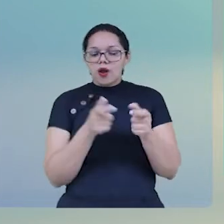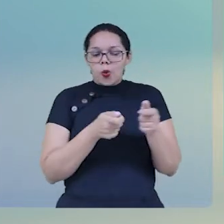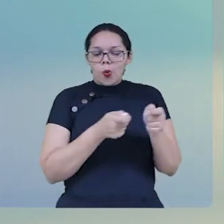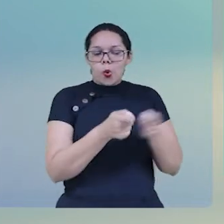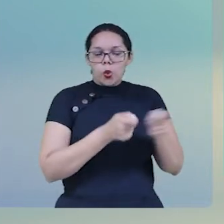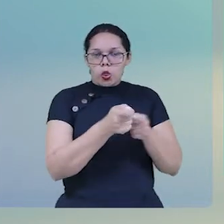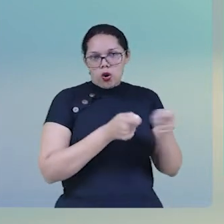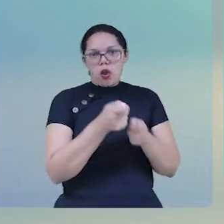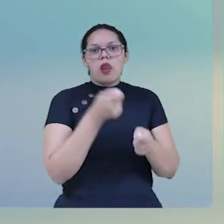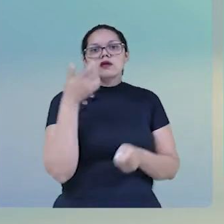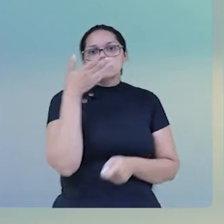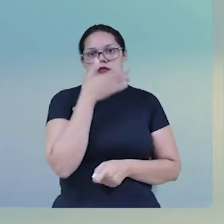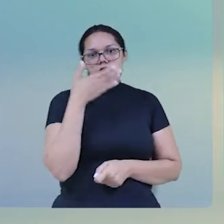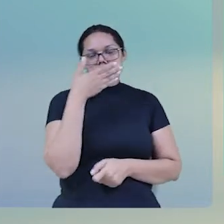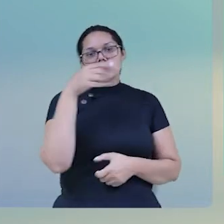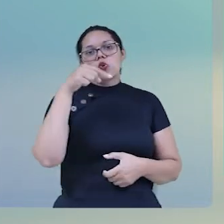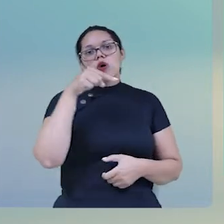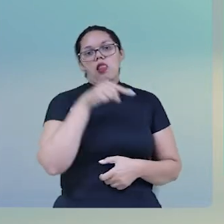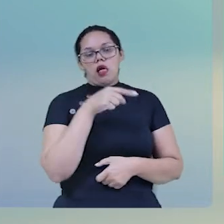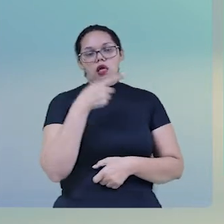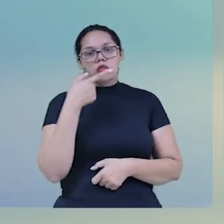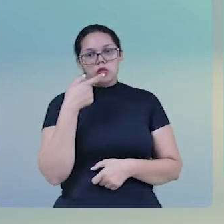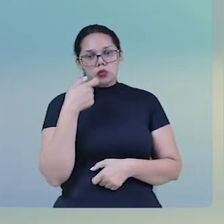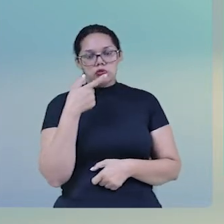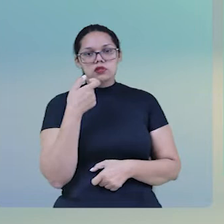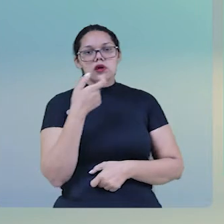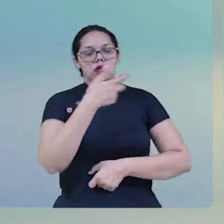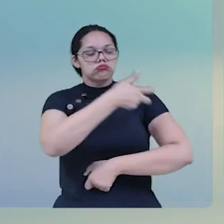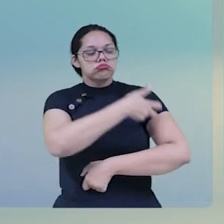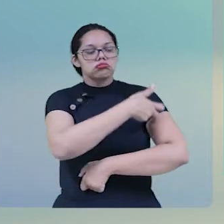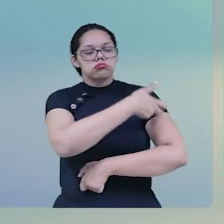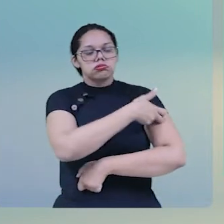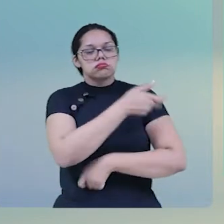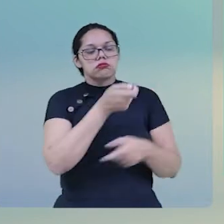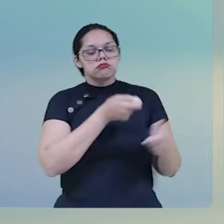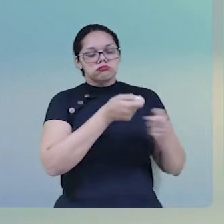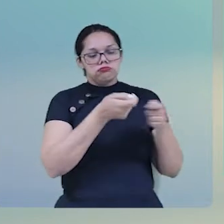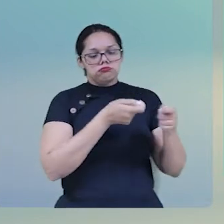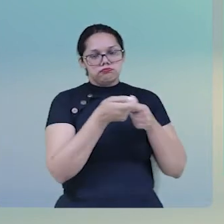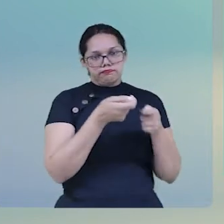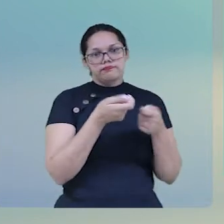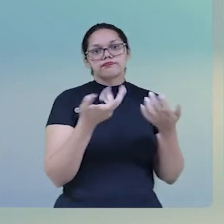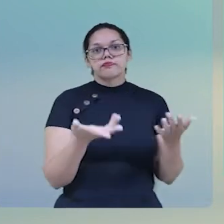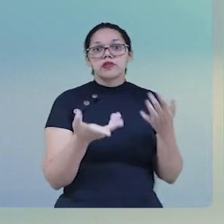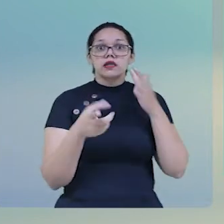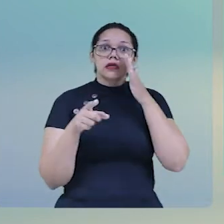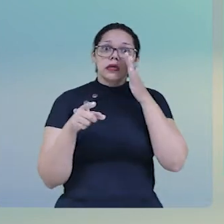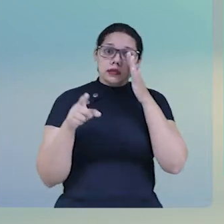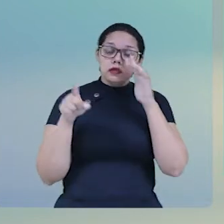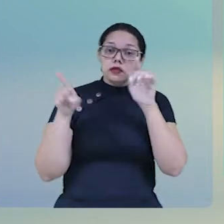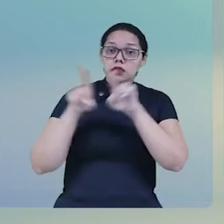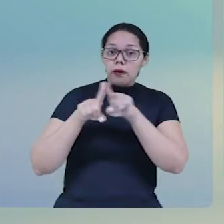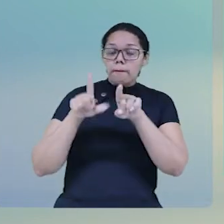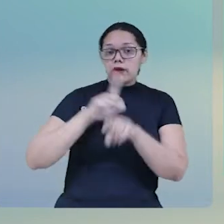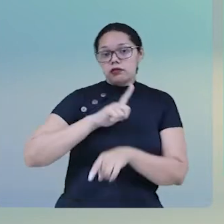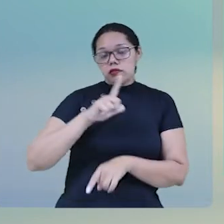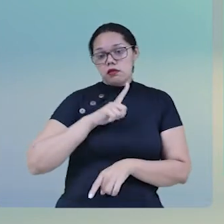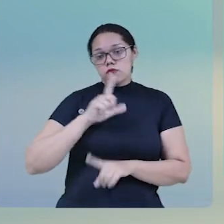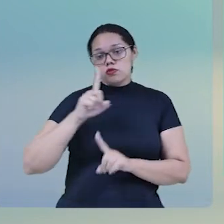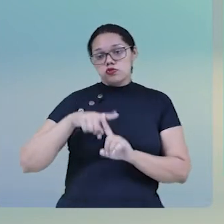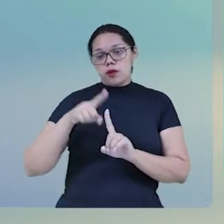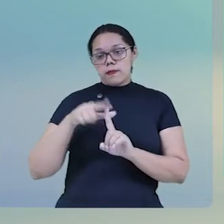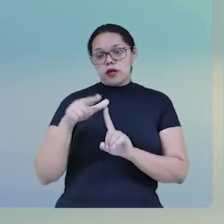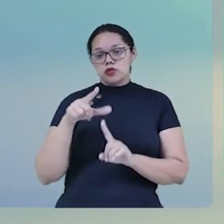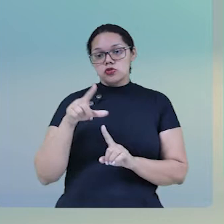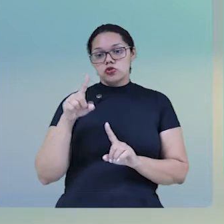da glicemia no seu sangue, ok? E aí nós temos a diabetes tipo 2, que não está relacionada à destruição